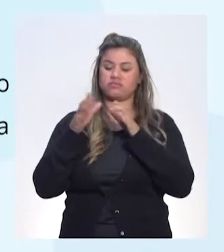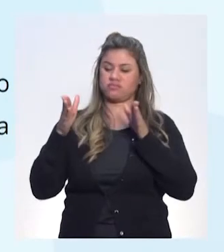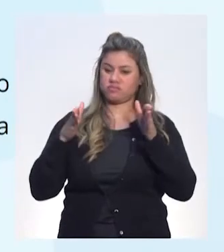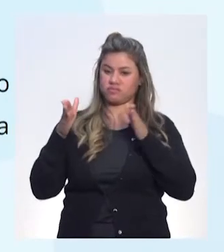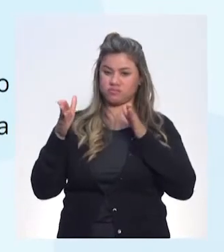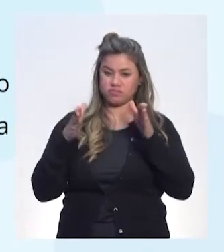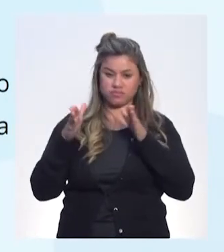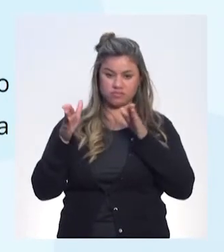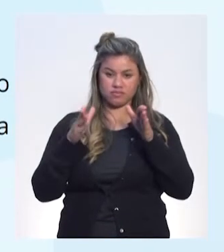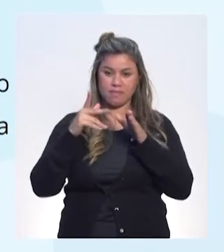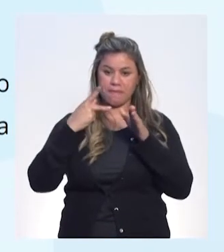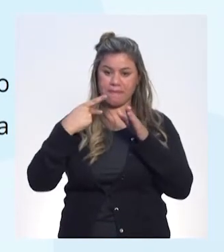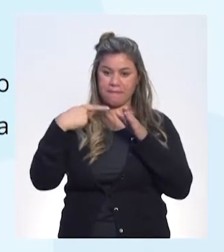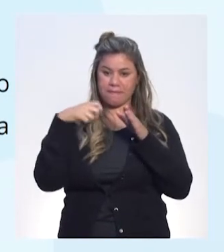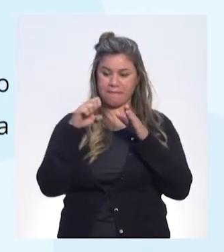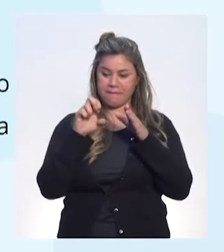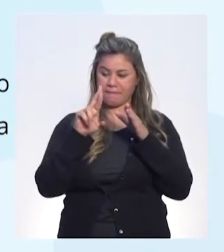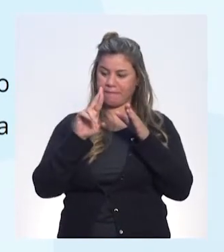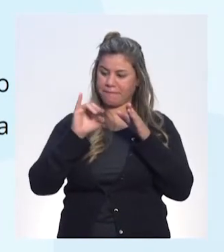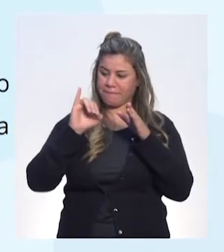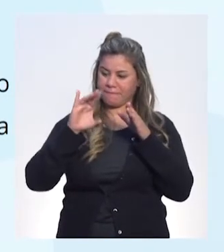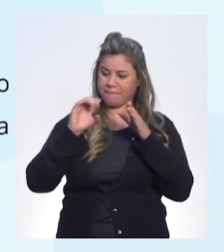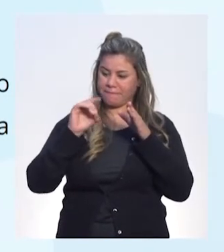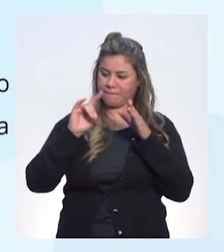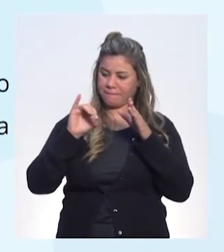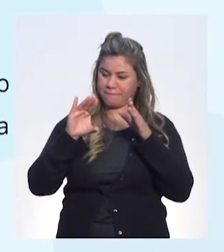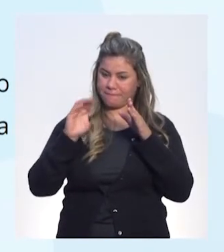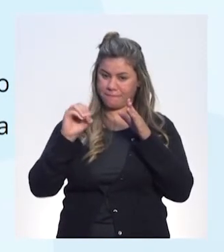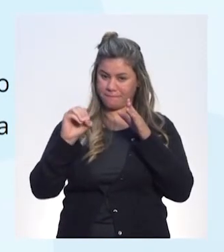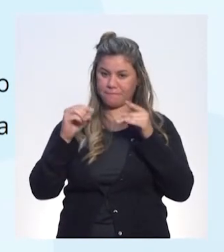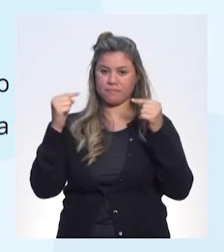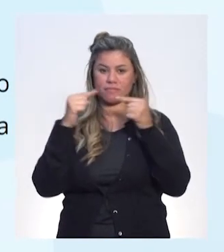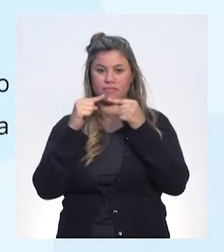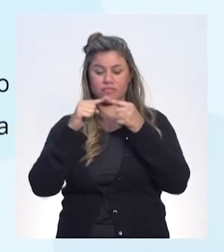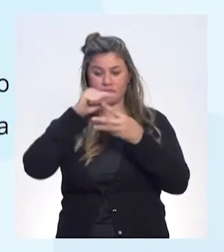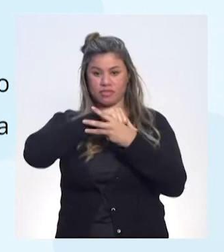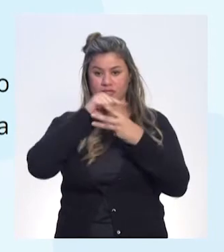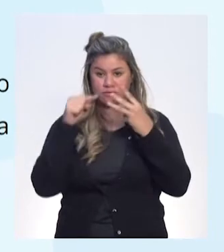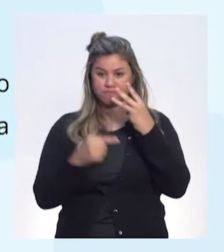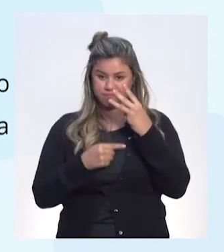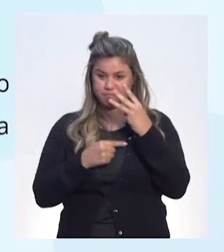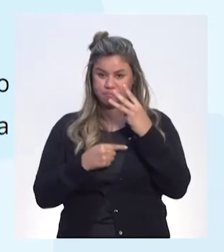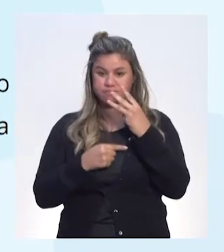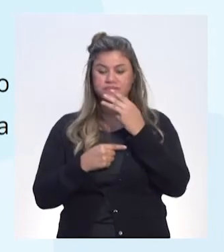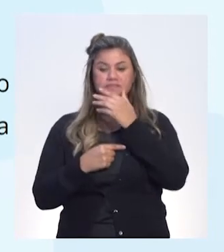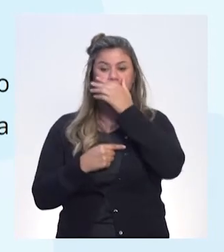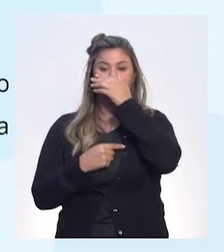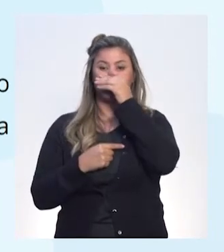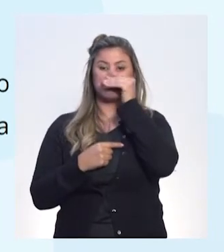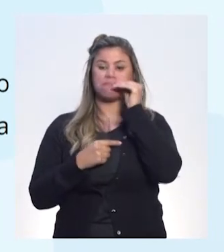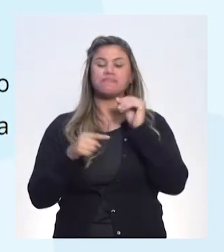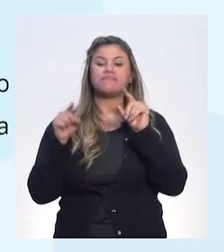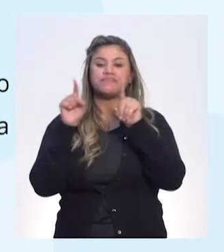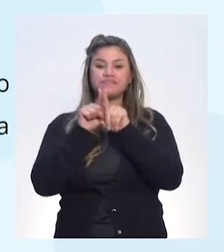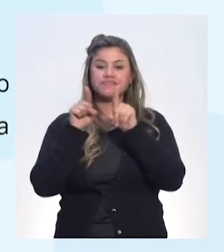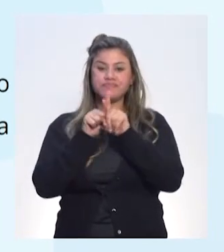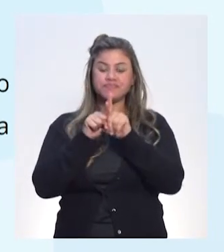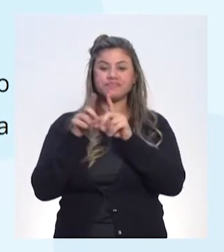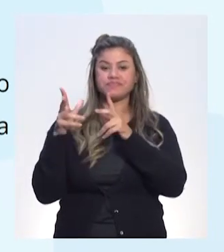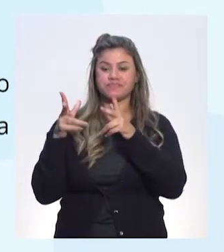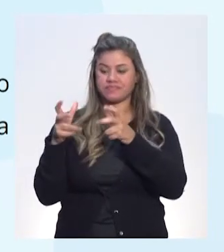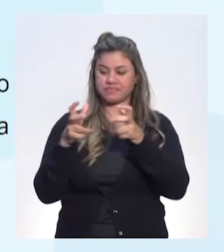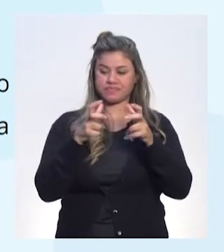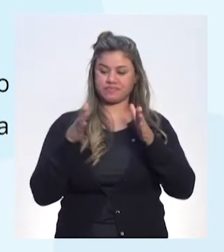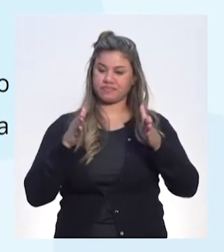periódico, mostrando o que acontece em 3 ciclos. E também determinar o período e